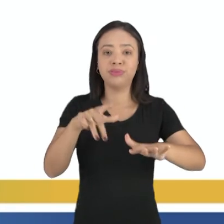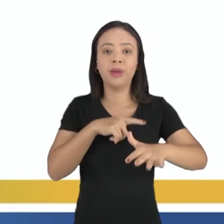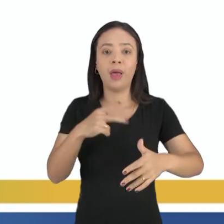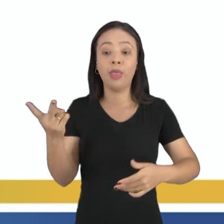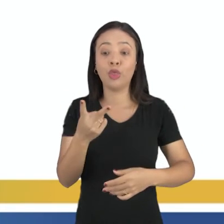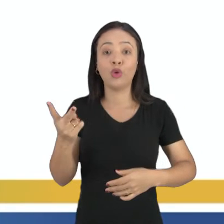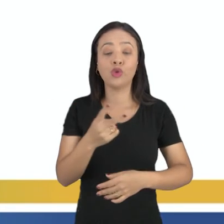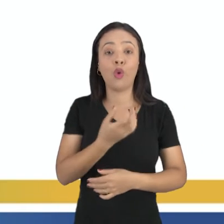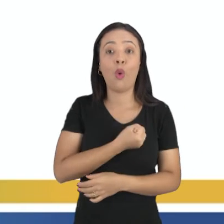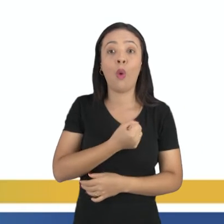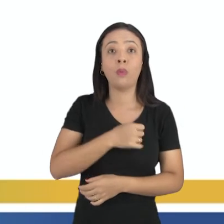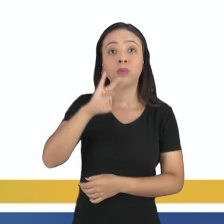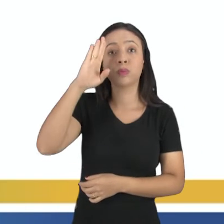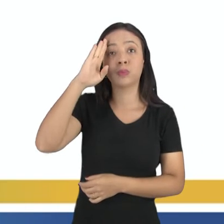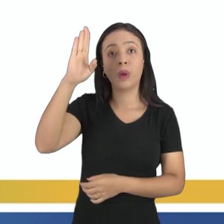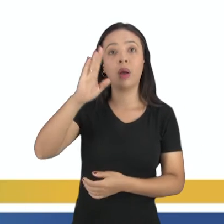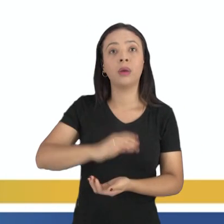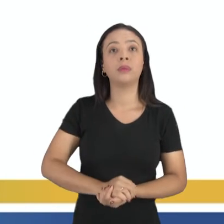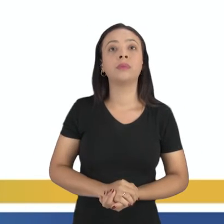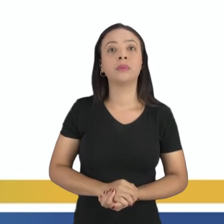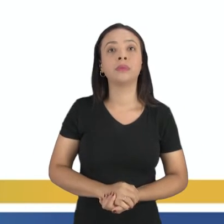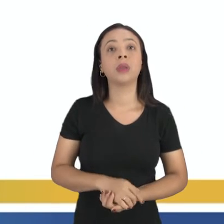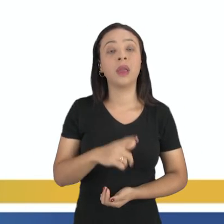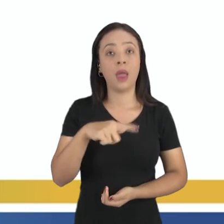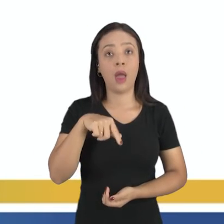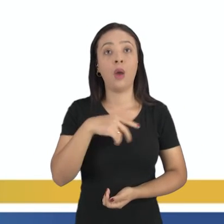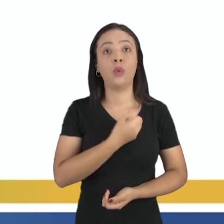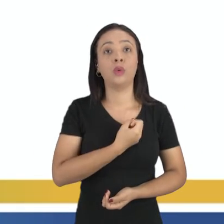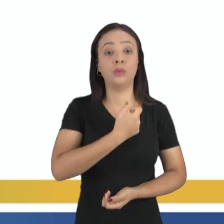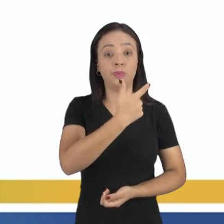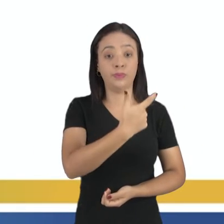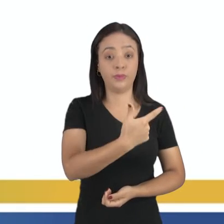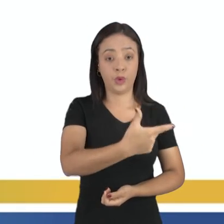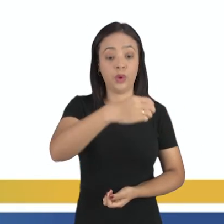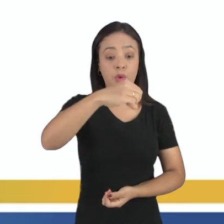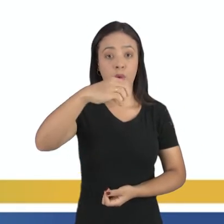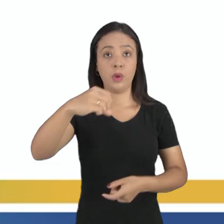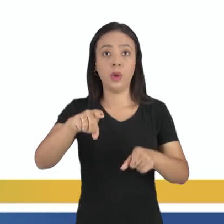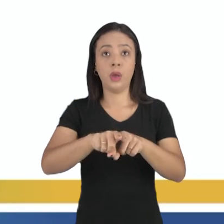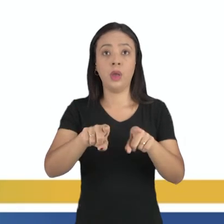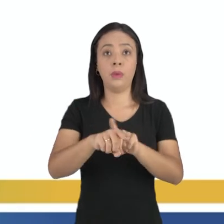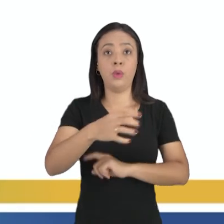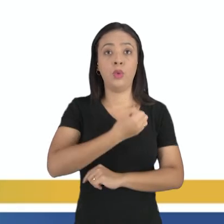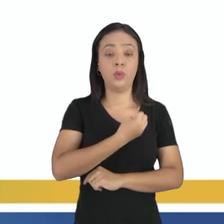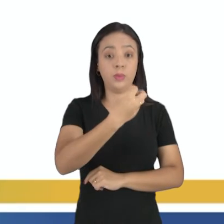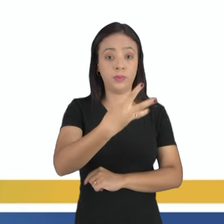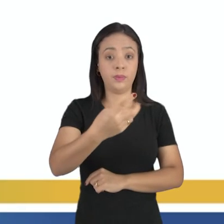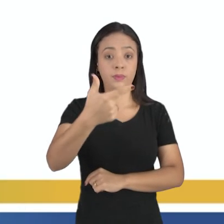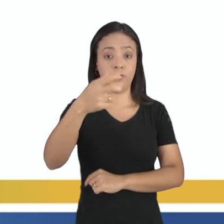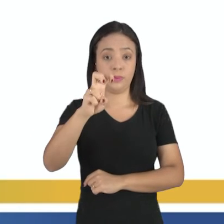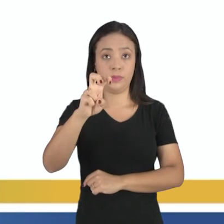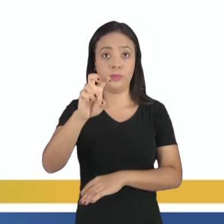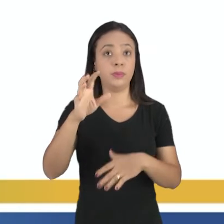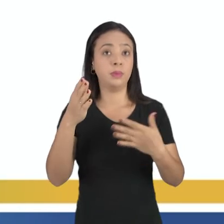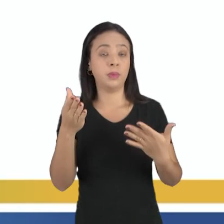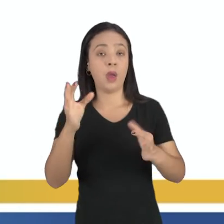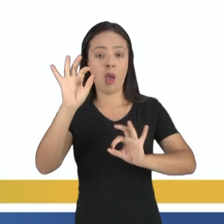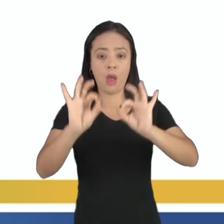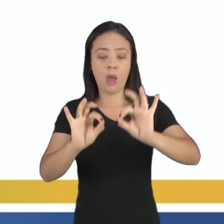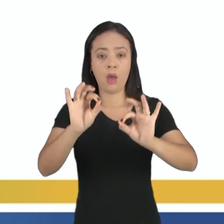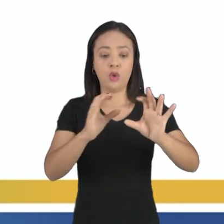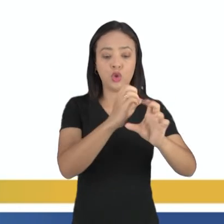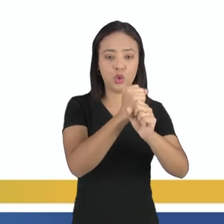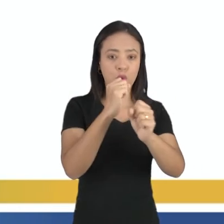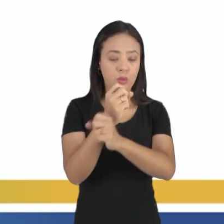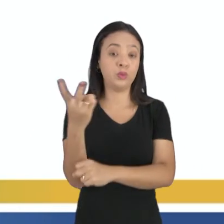dois valores centrais, né, que é o número 299 e o número 325. Então, realizando o